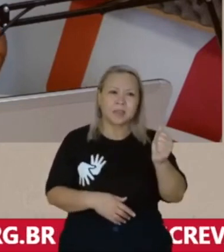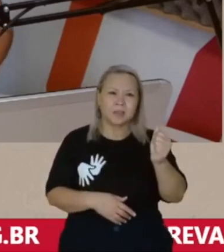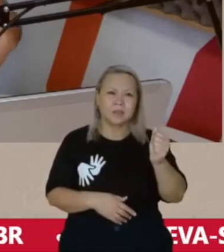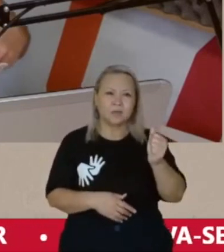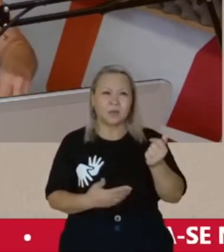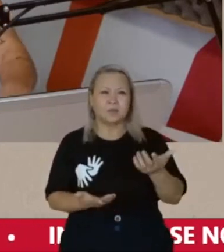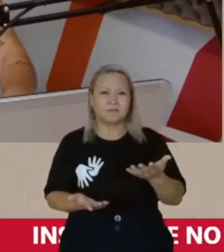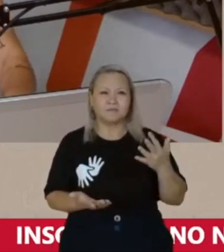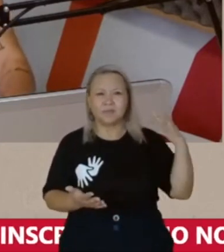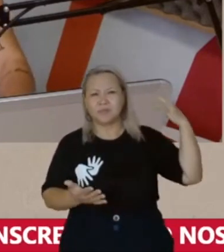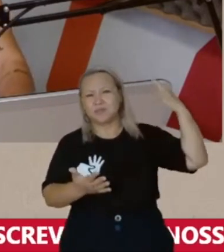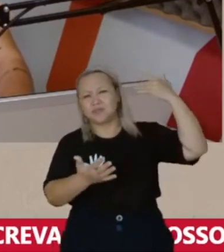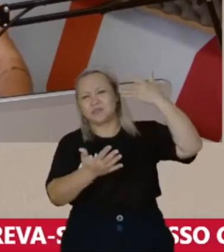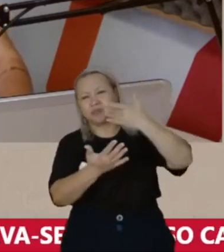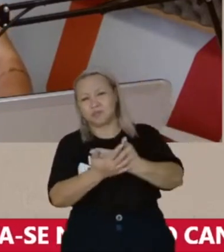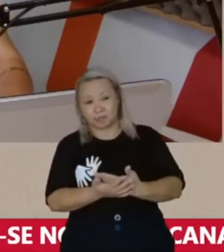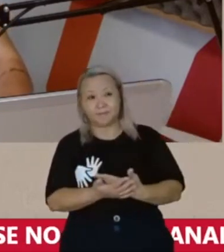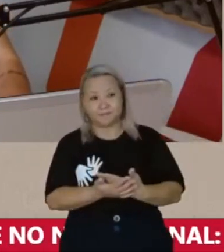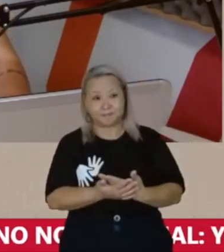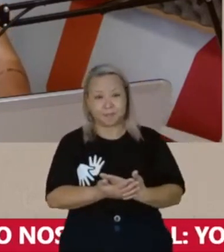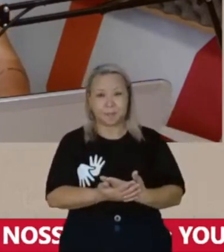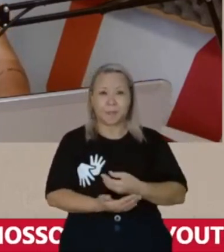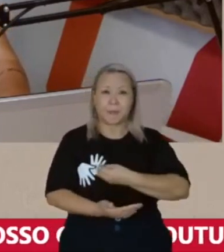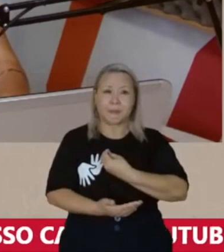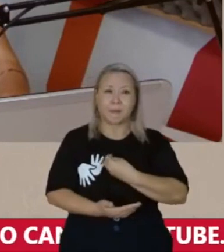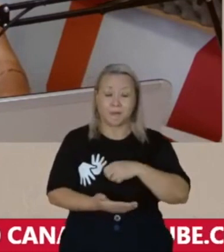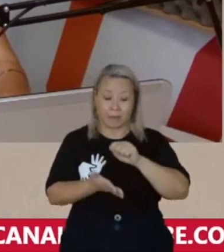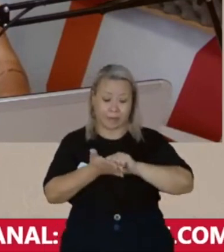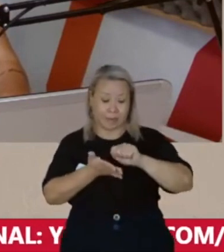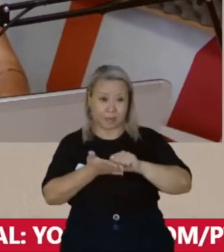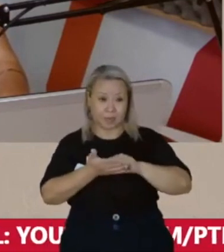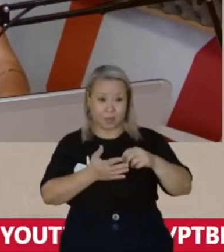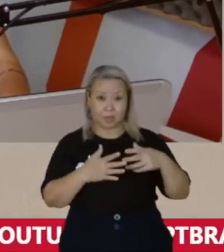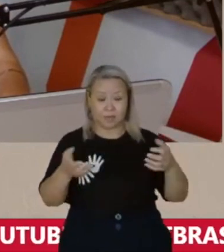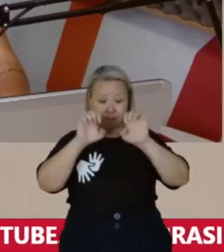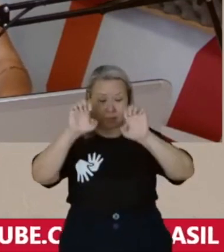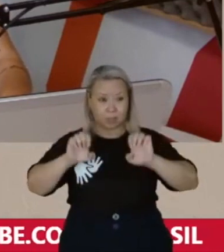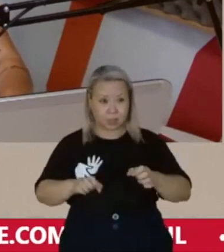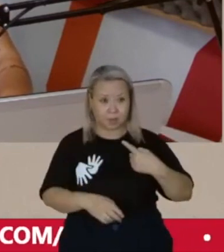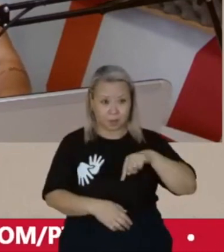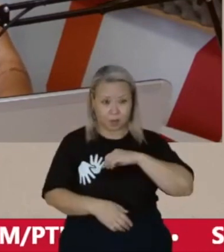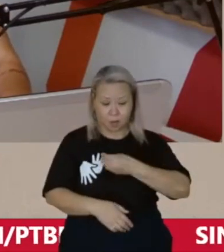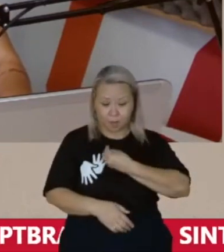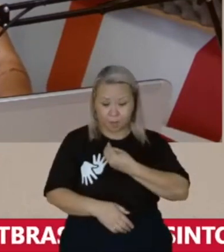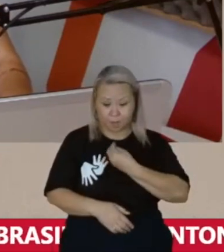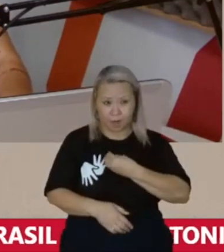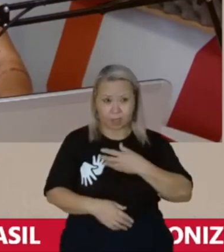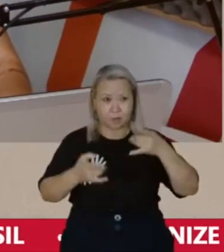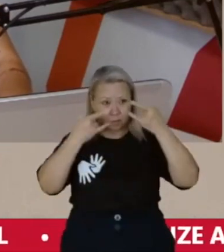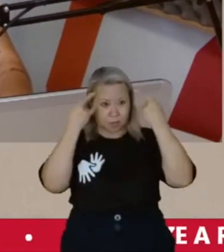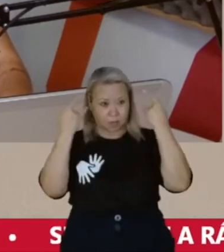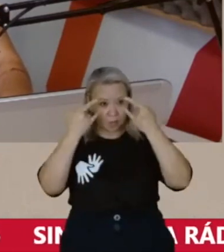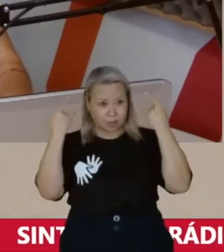sina, que é um destino que está escrito nesse sistema que a gente vive, nesse sistema